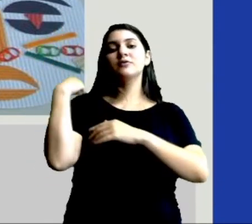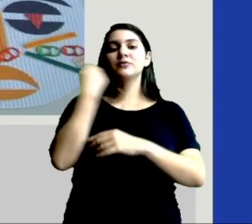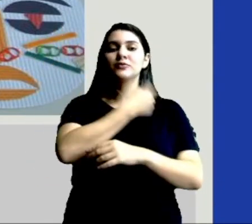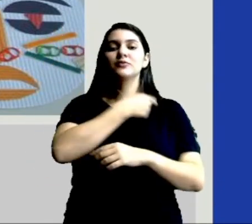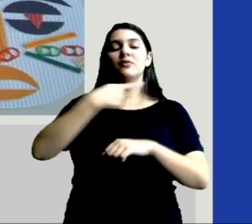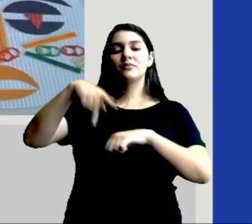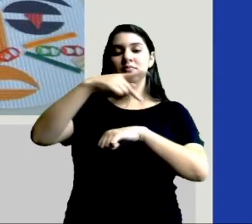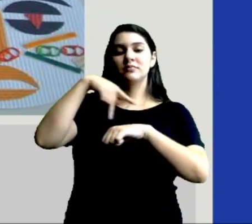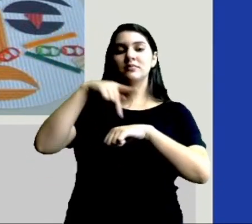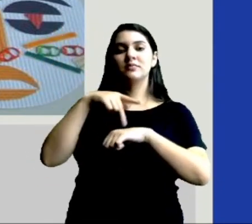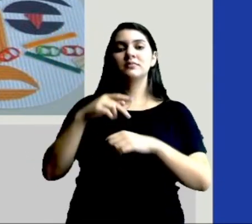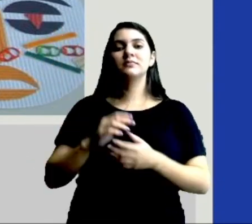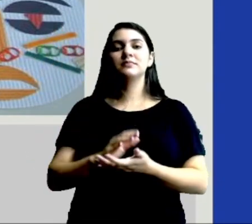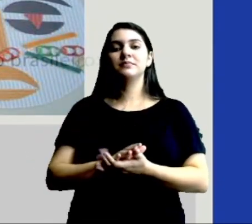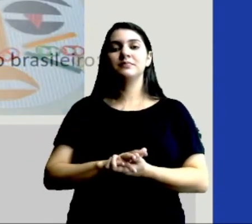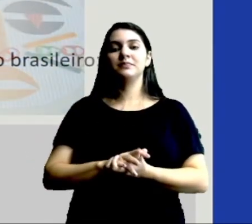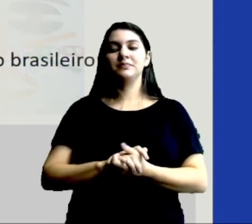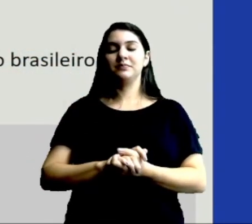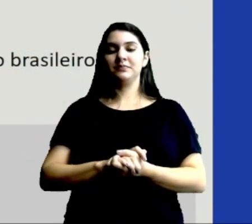país.